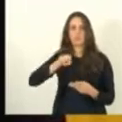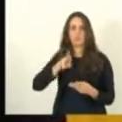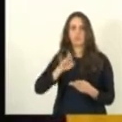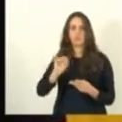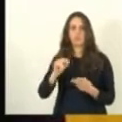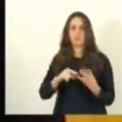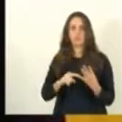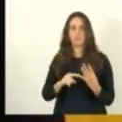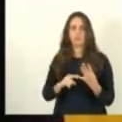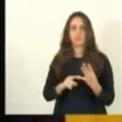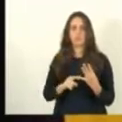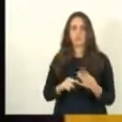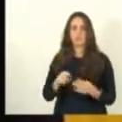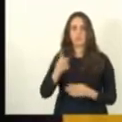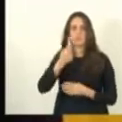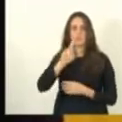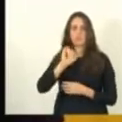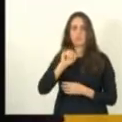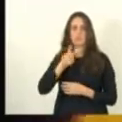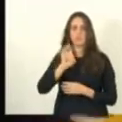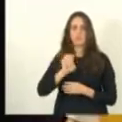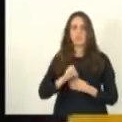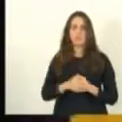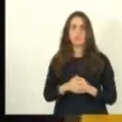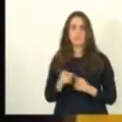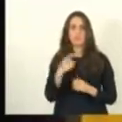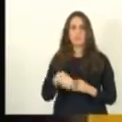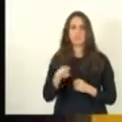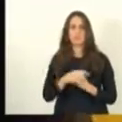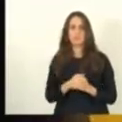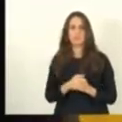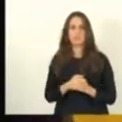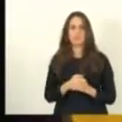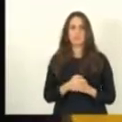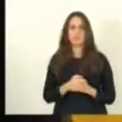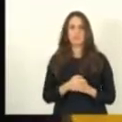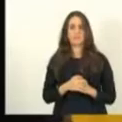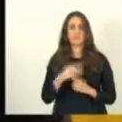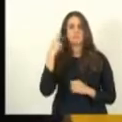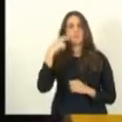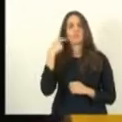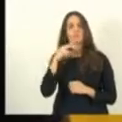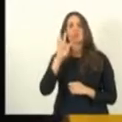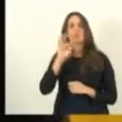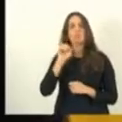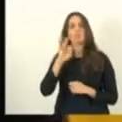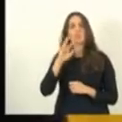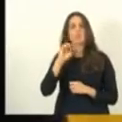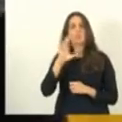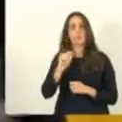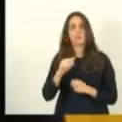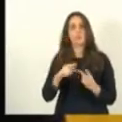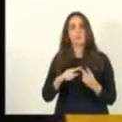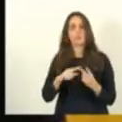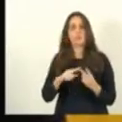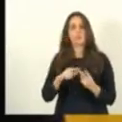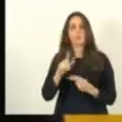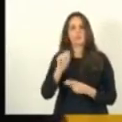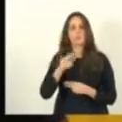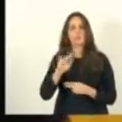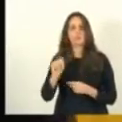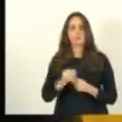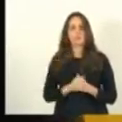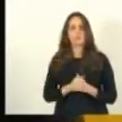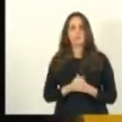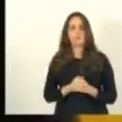Maurício de Rive, Xodó, vereador Totoca, vereadora Thaisa Garcia,